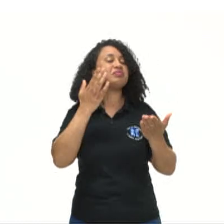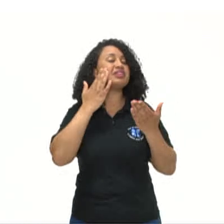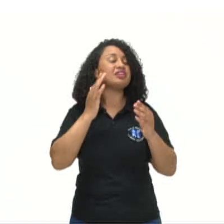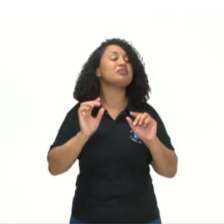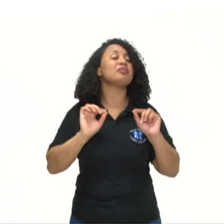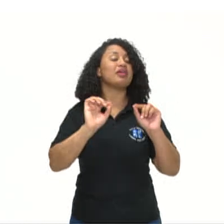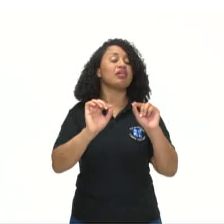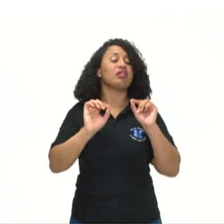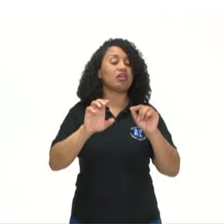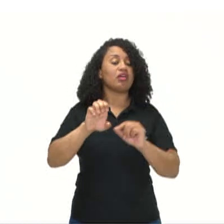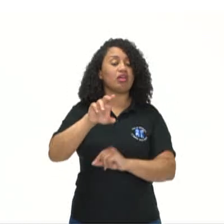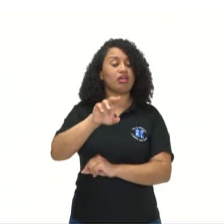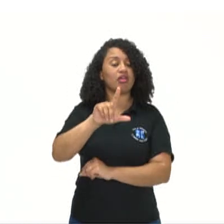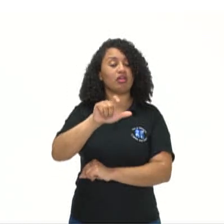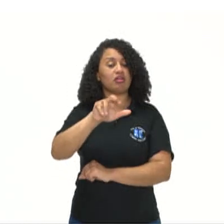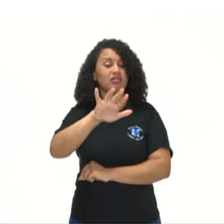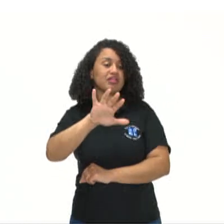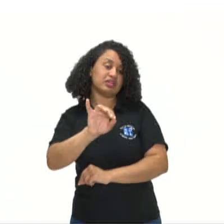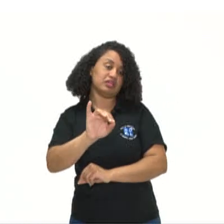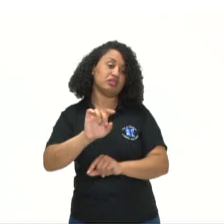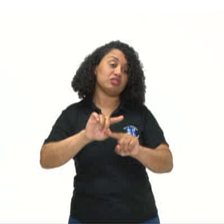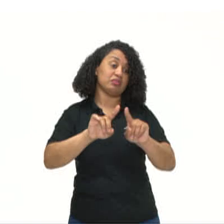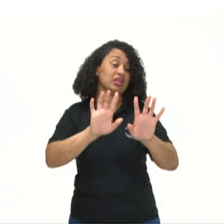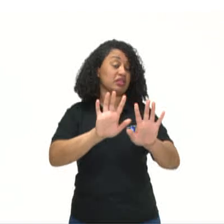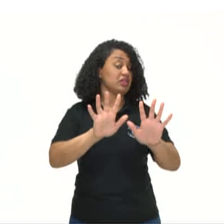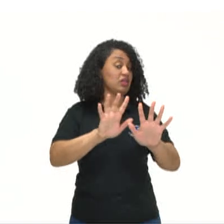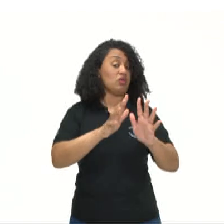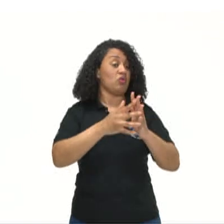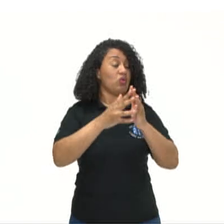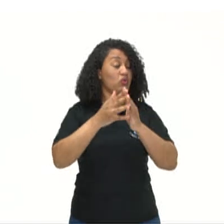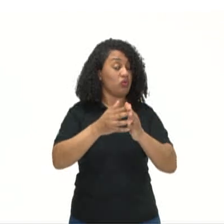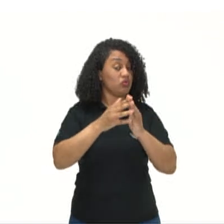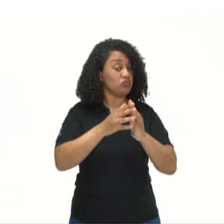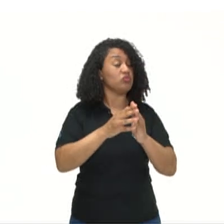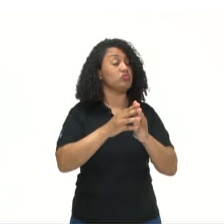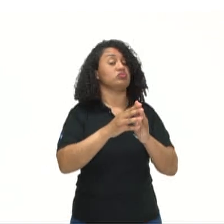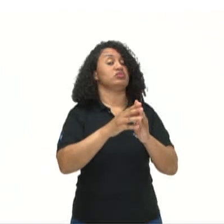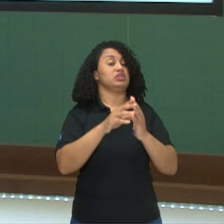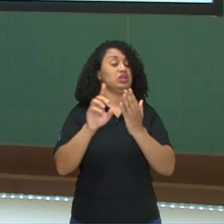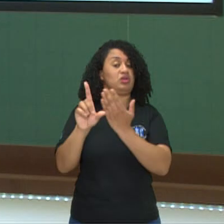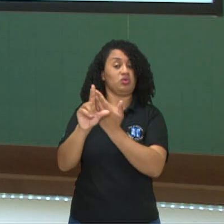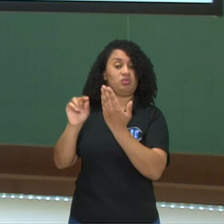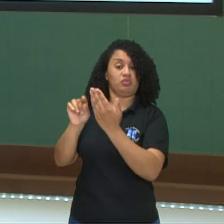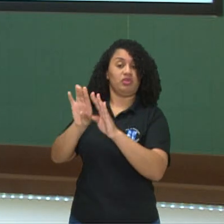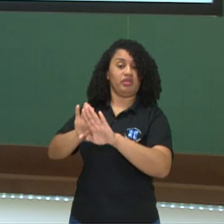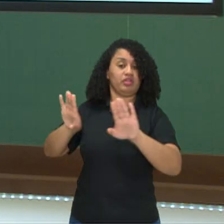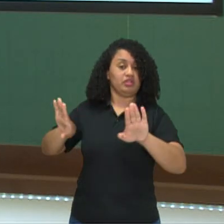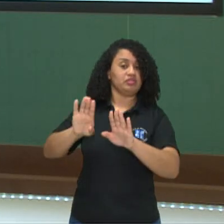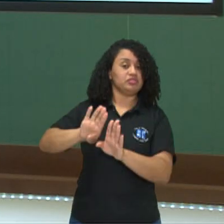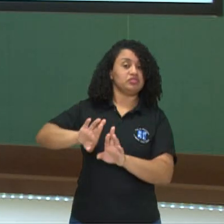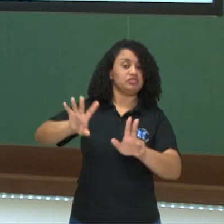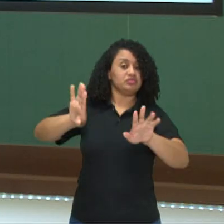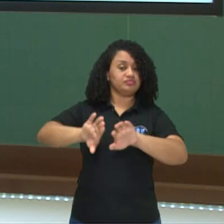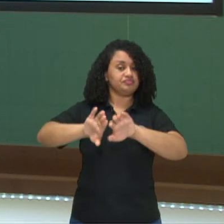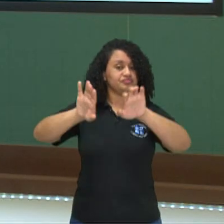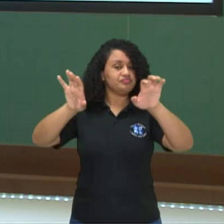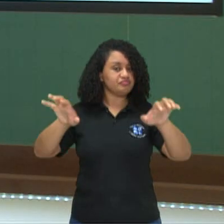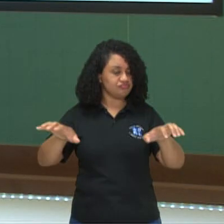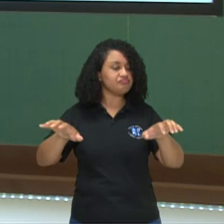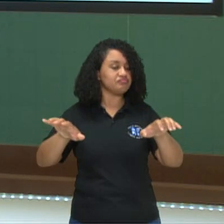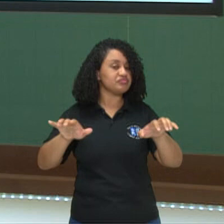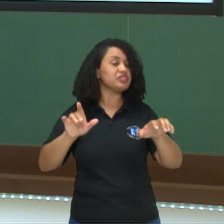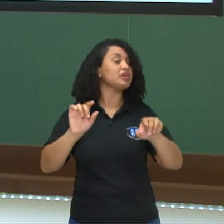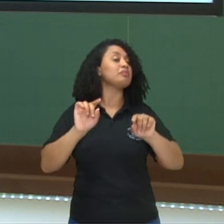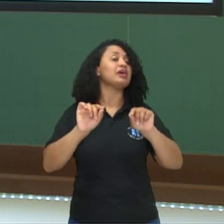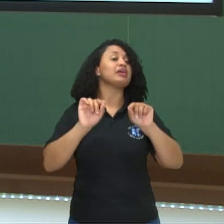exatamente é o eu lírico. Não confunda o autor, que é o poeta, com o eu lírico. Então, não dá para saber exatamente quem está